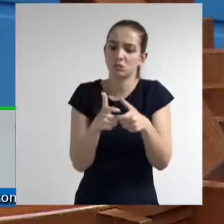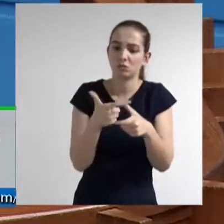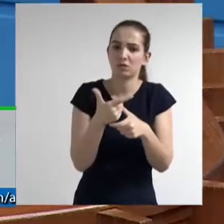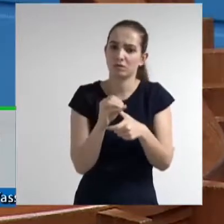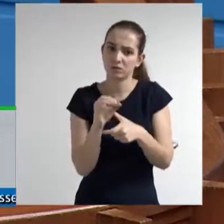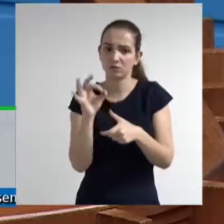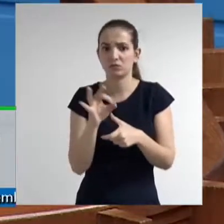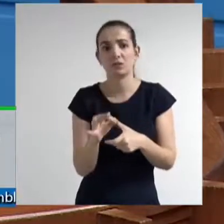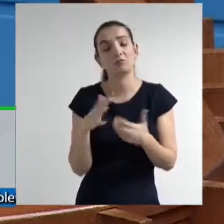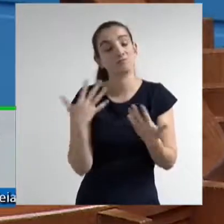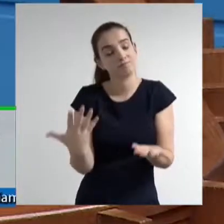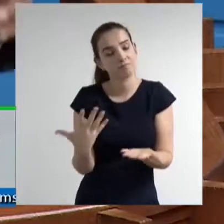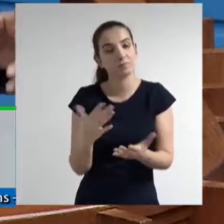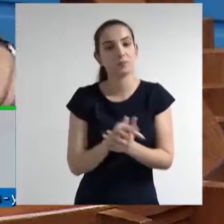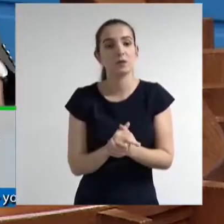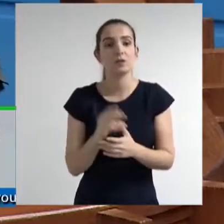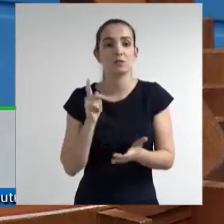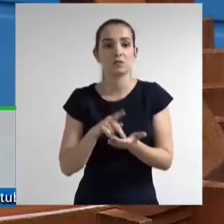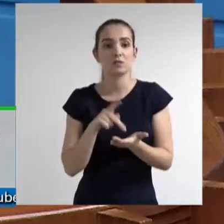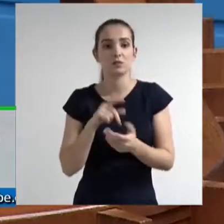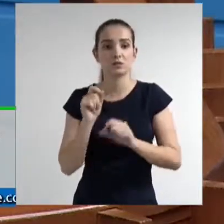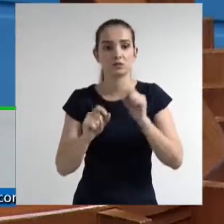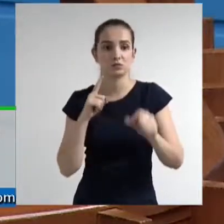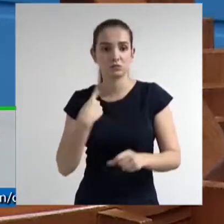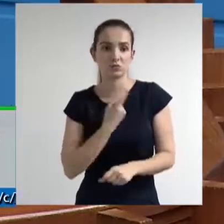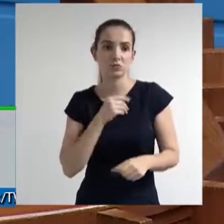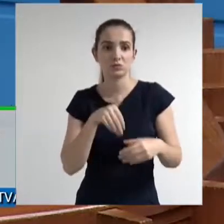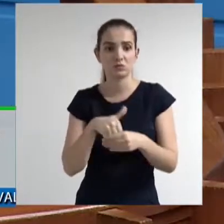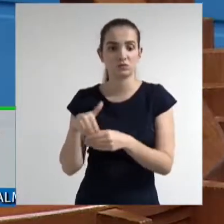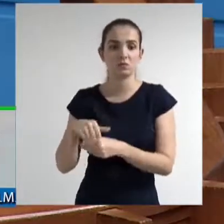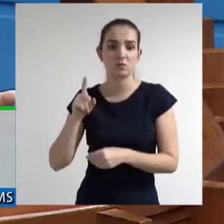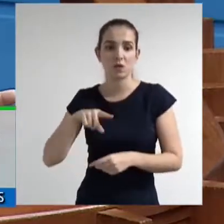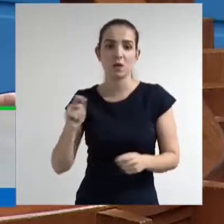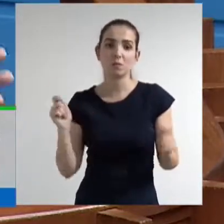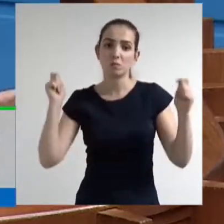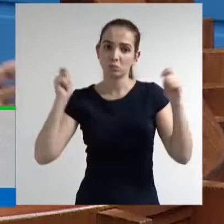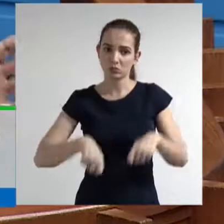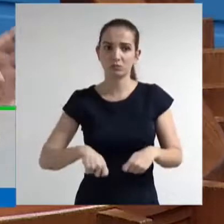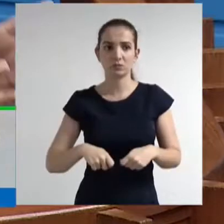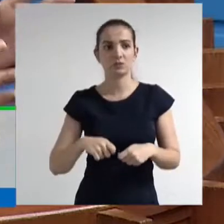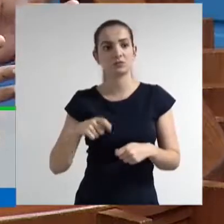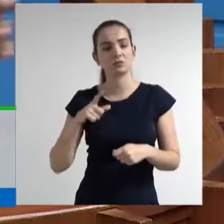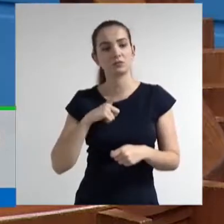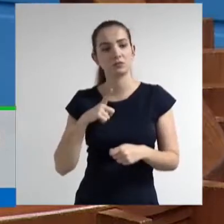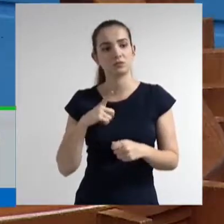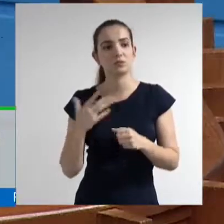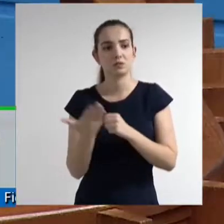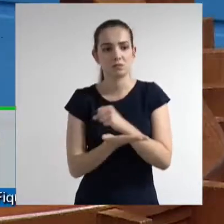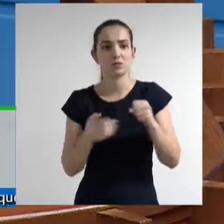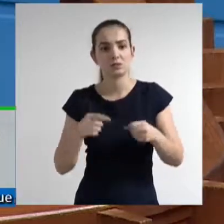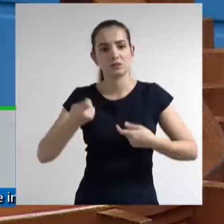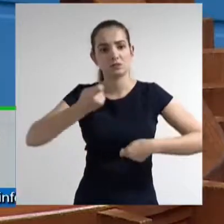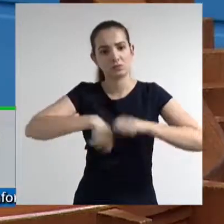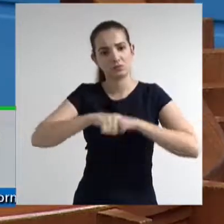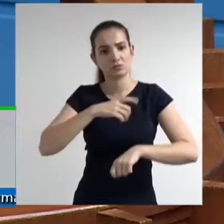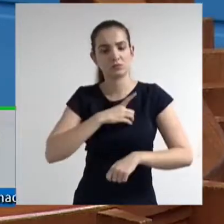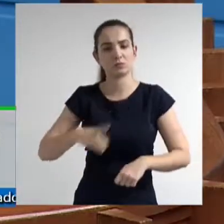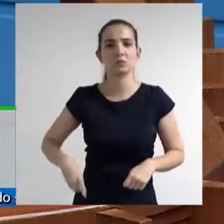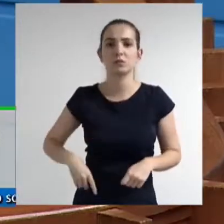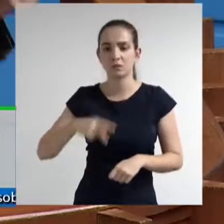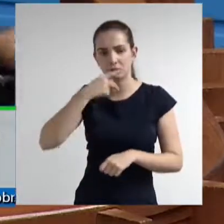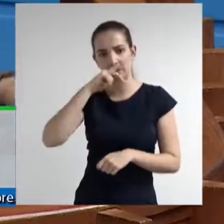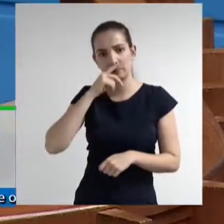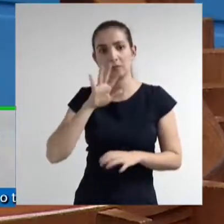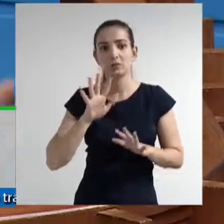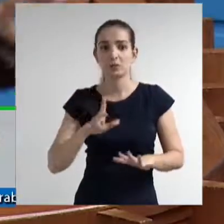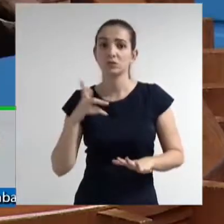propicia, que, na verdade, o que nós estamos votando aqui é a possibilidade concreta de efetivação dessa negociação, deputado Paulo Silva.